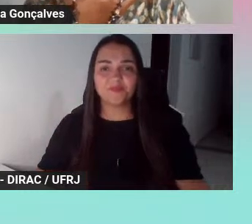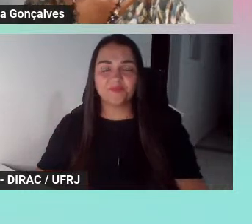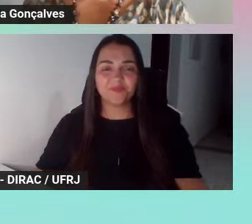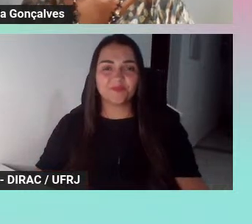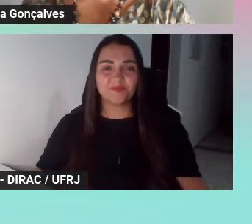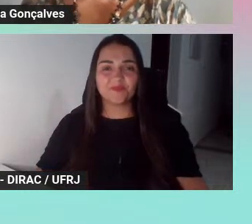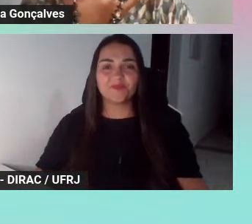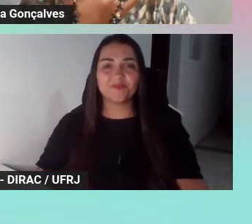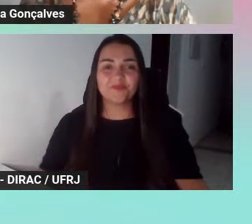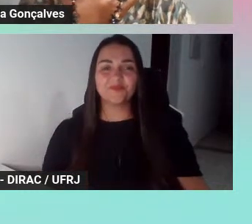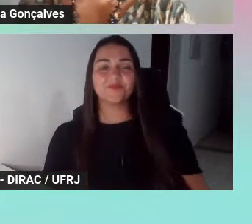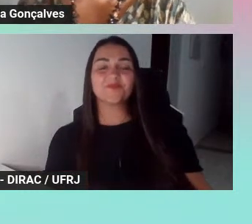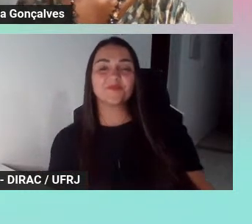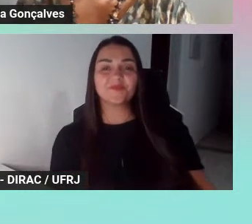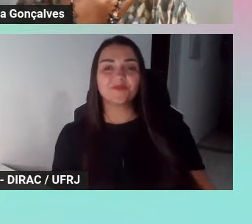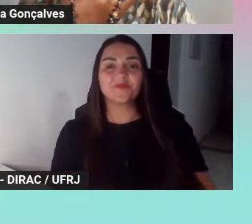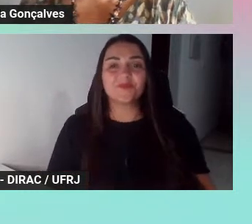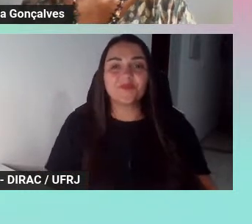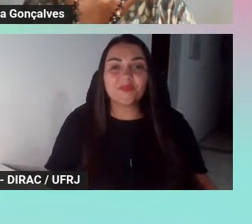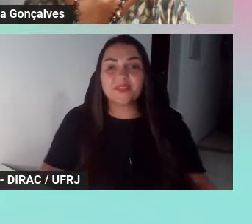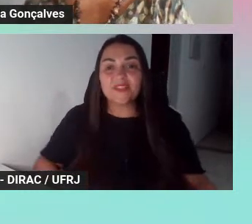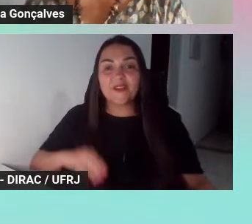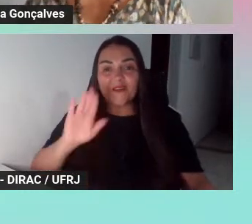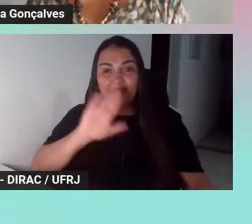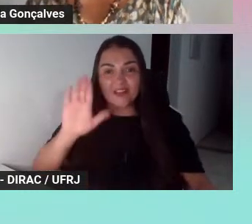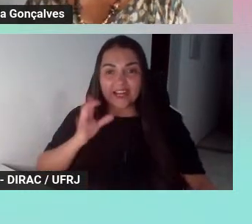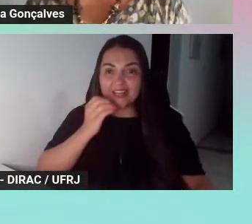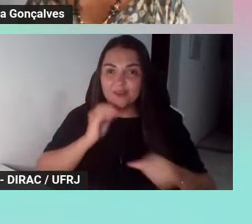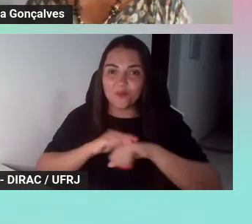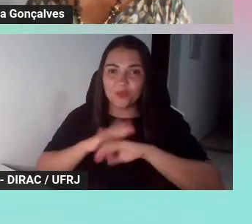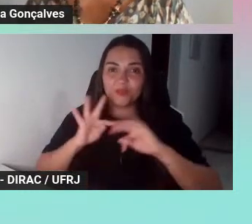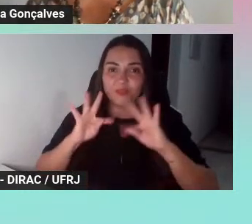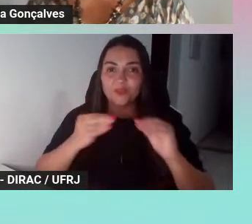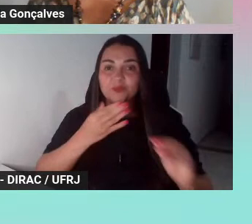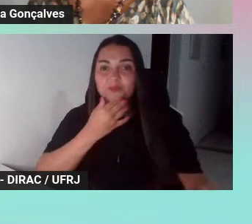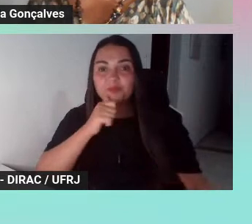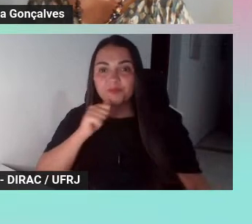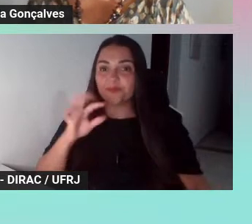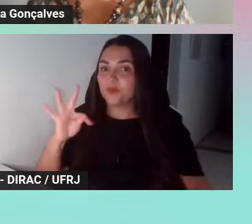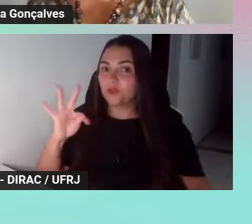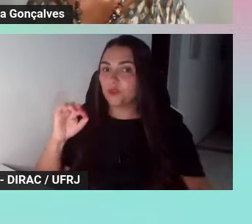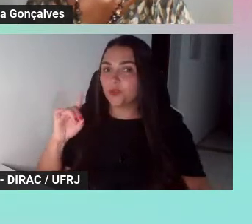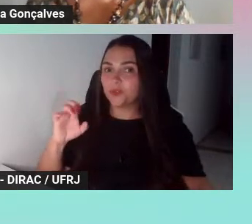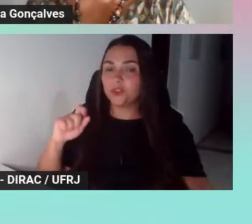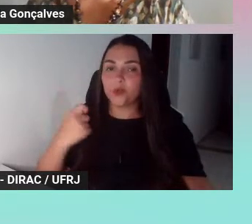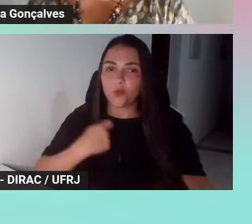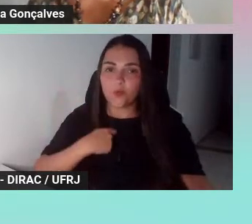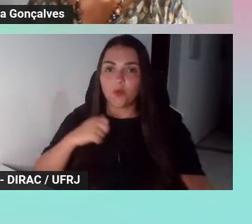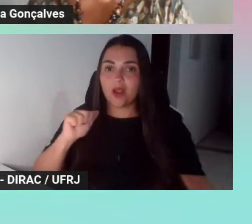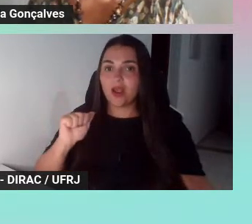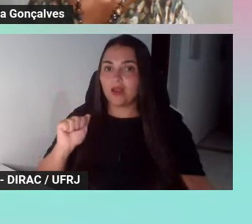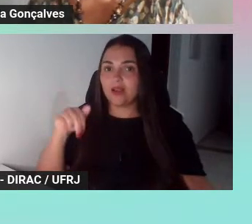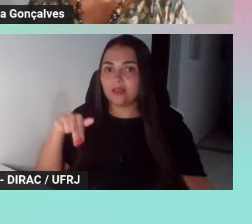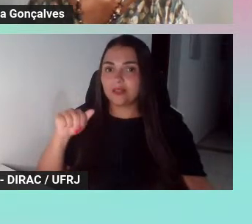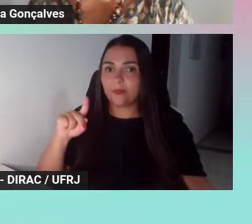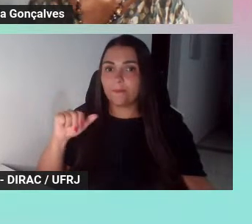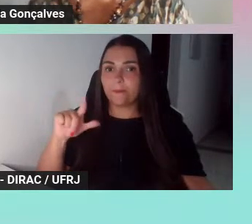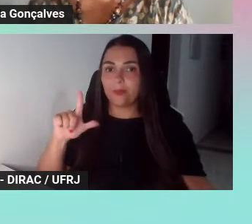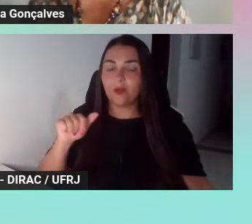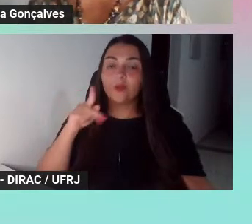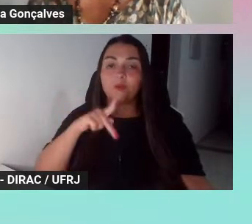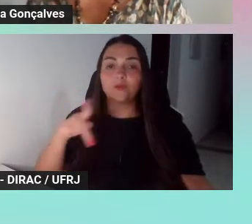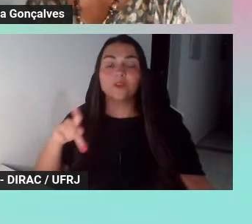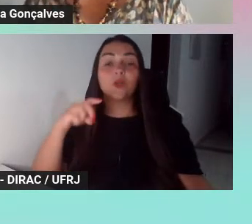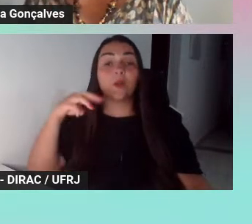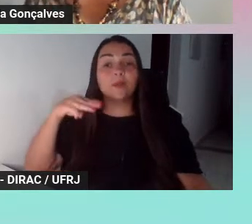Olá, boa noite a todas, todos e todes. Eu sou Ana Paula Gonçalves, sou professora de matemática da educação